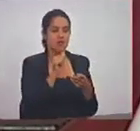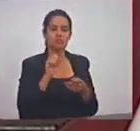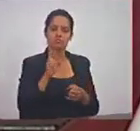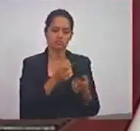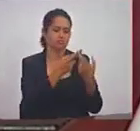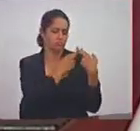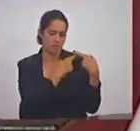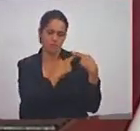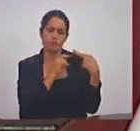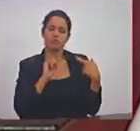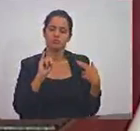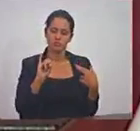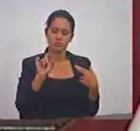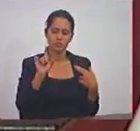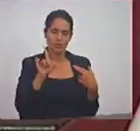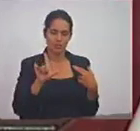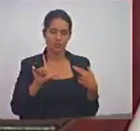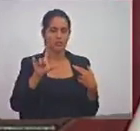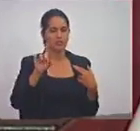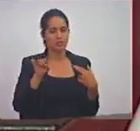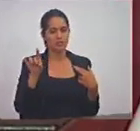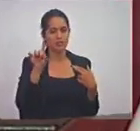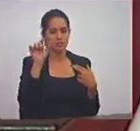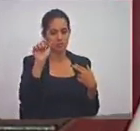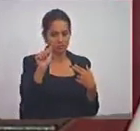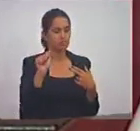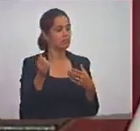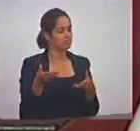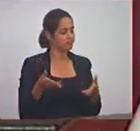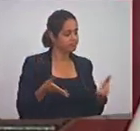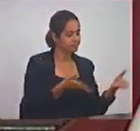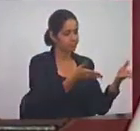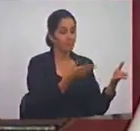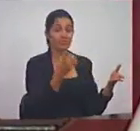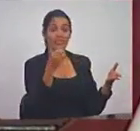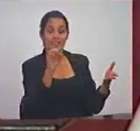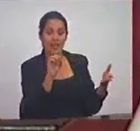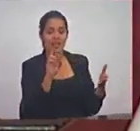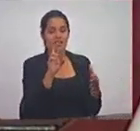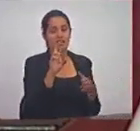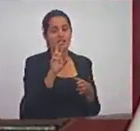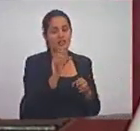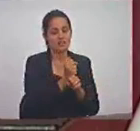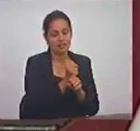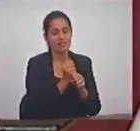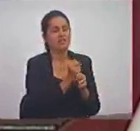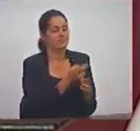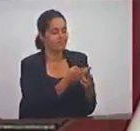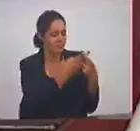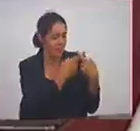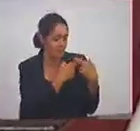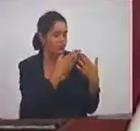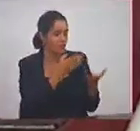aos pacientes que utilizam desta estrutura. Desde então, são 10 anos que ela é responsável pelo